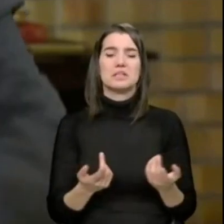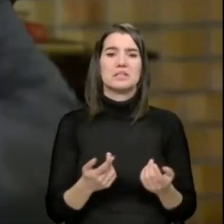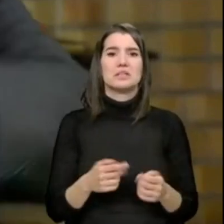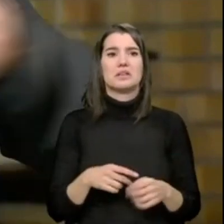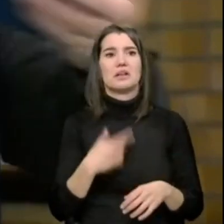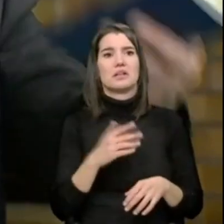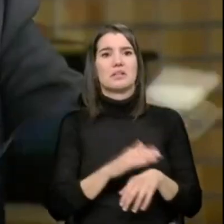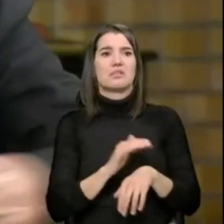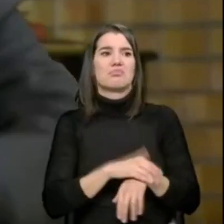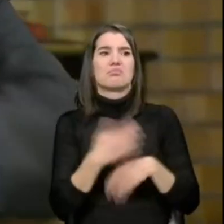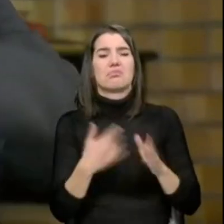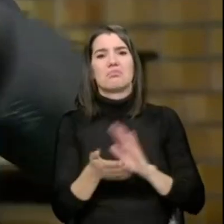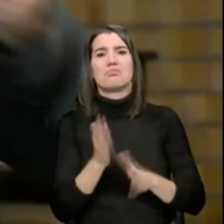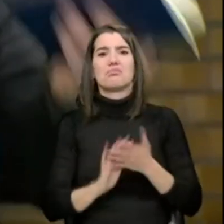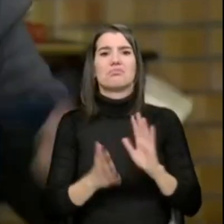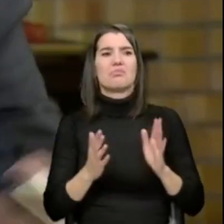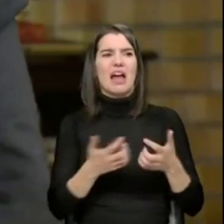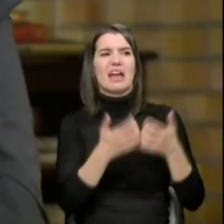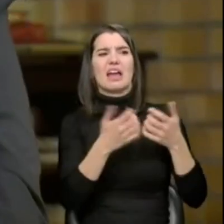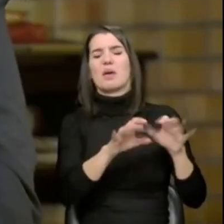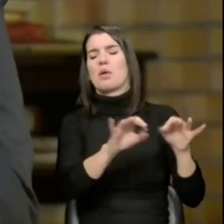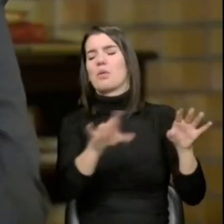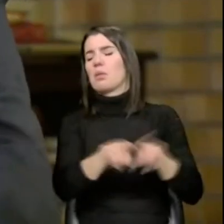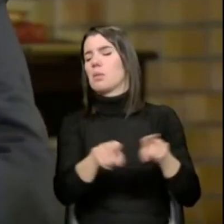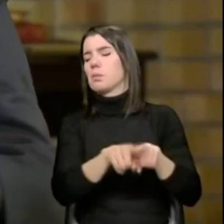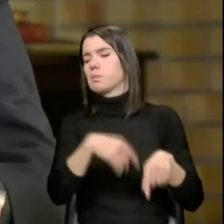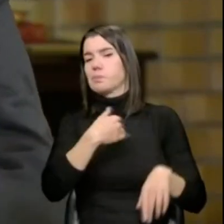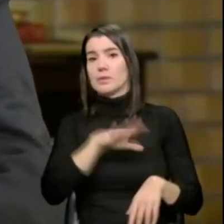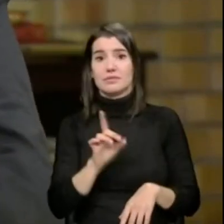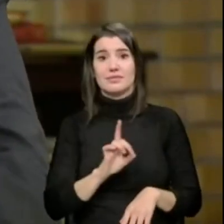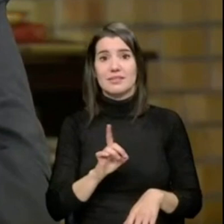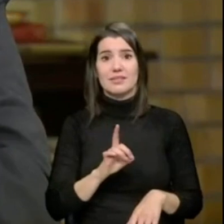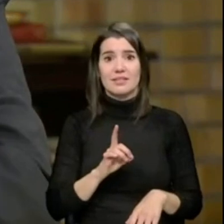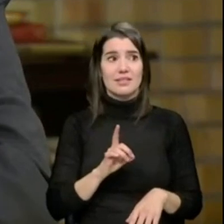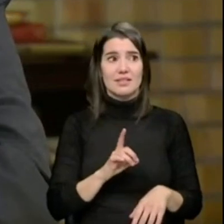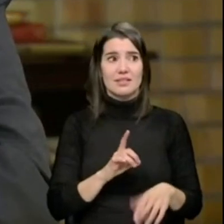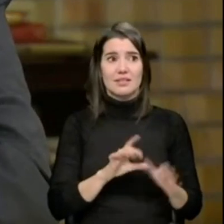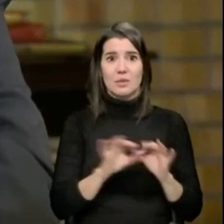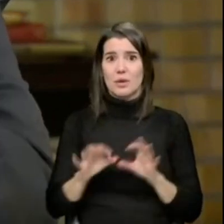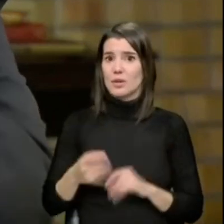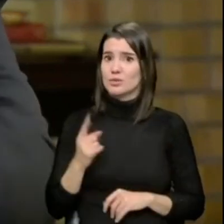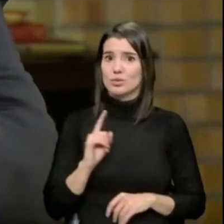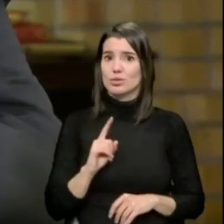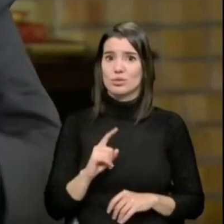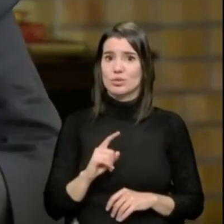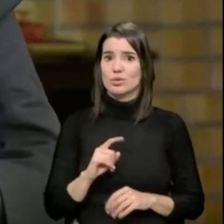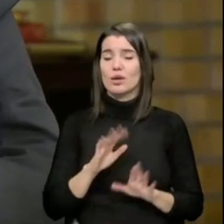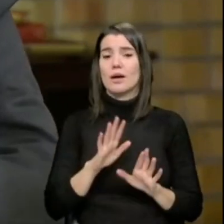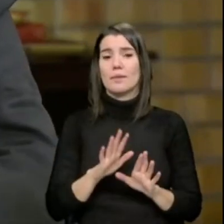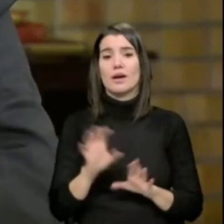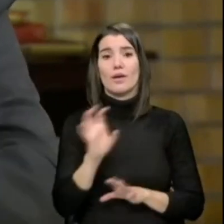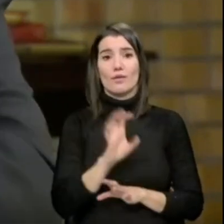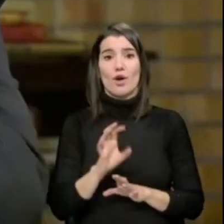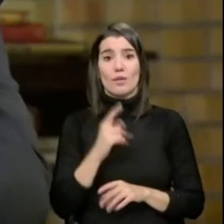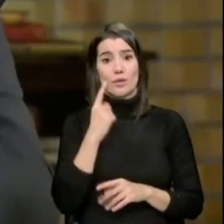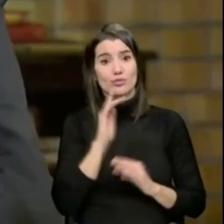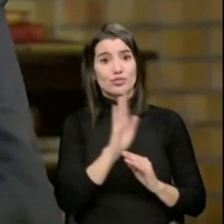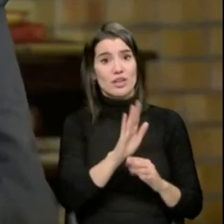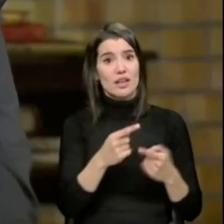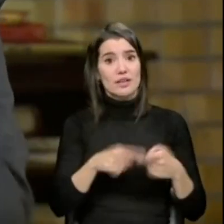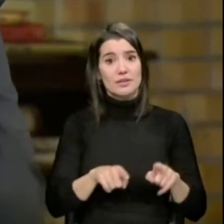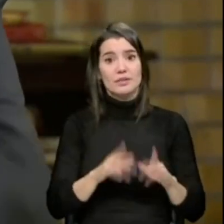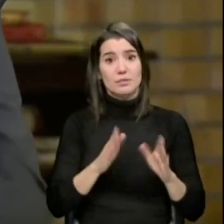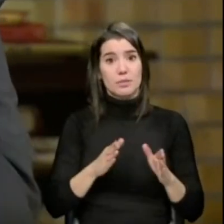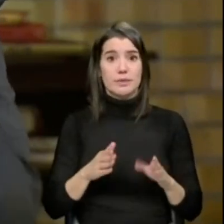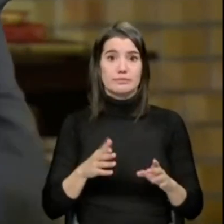porque isto é tudo igual, é tudo a mesma coisa. Não somos a mesma coisa, mas a forma de mostrarmos as nossas diferenças não tem que ser